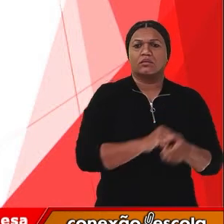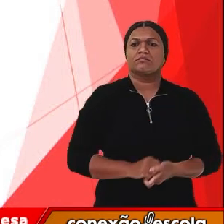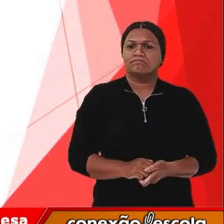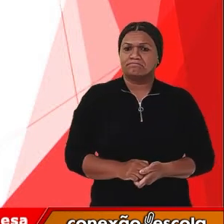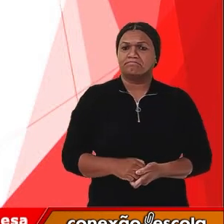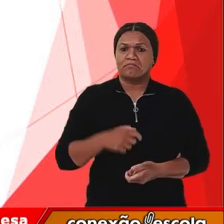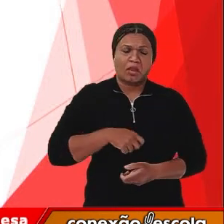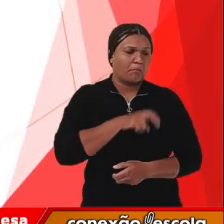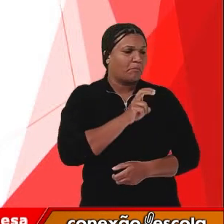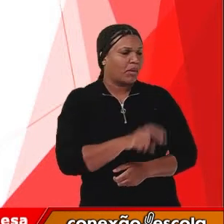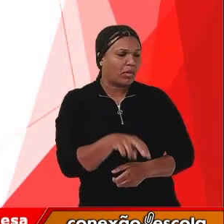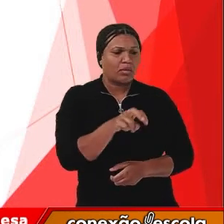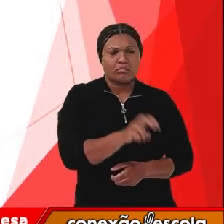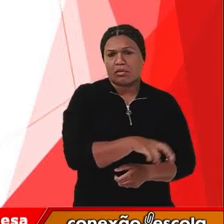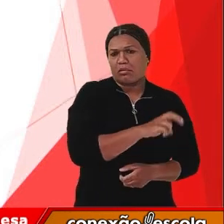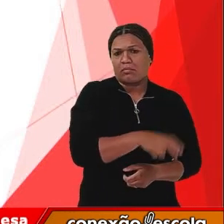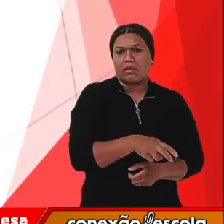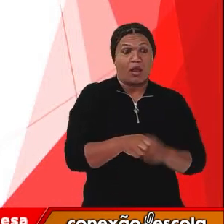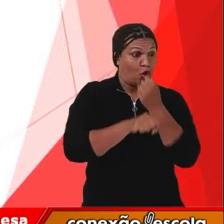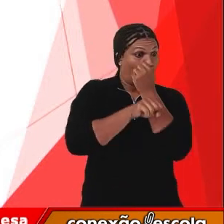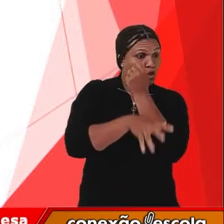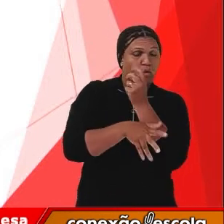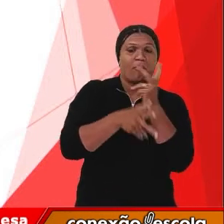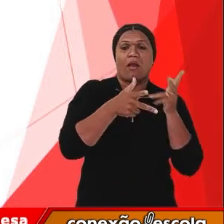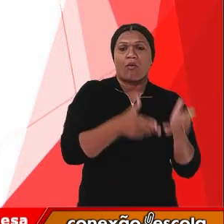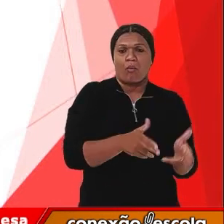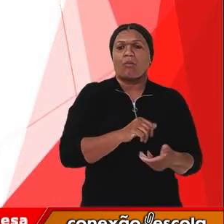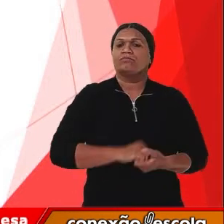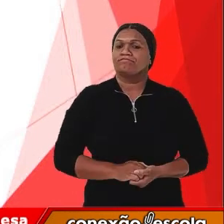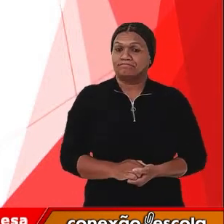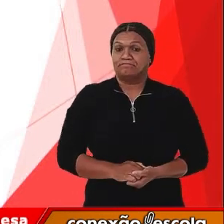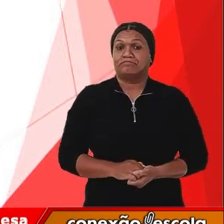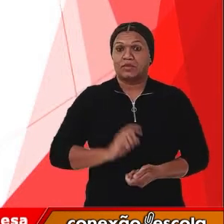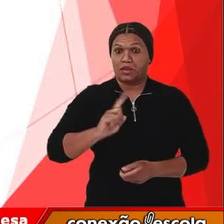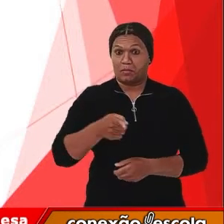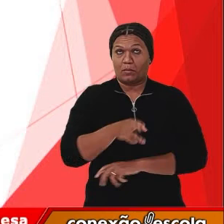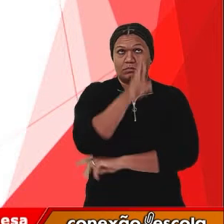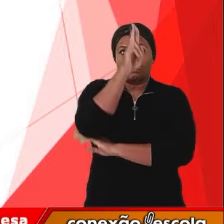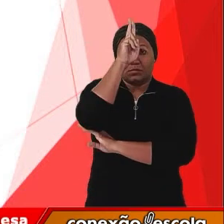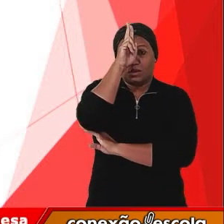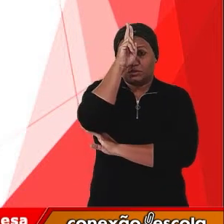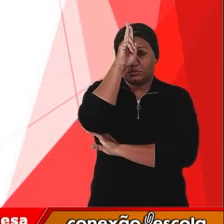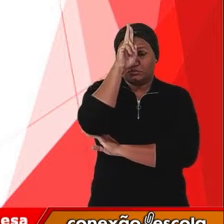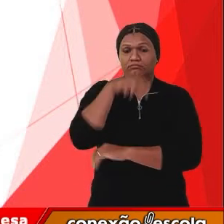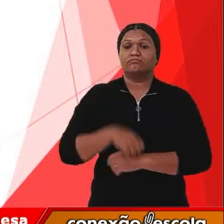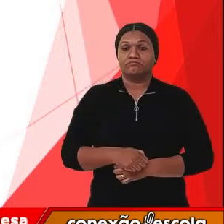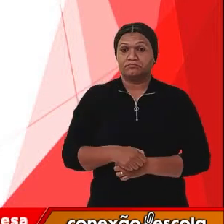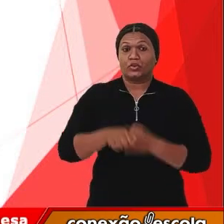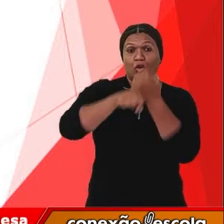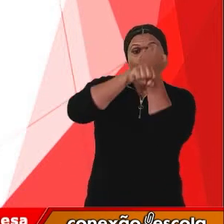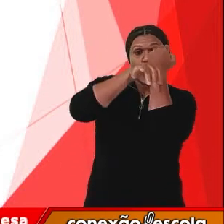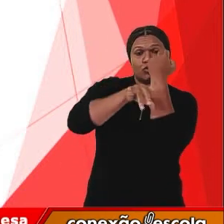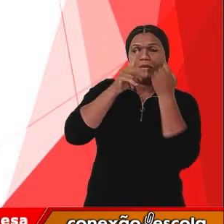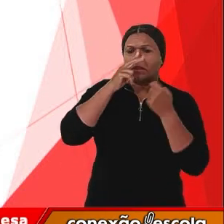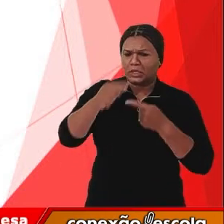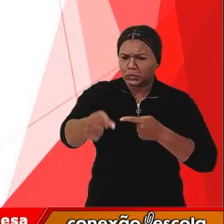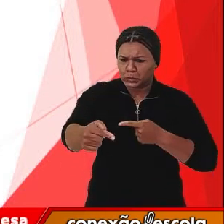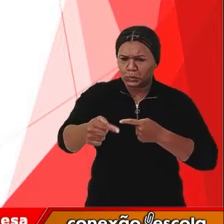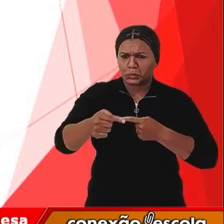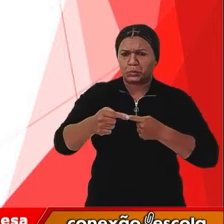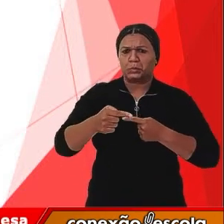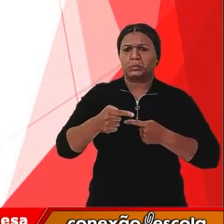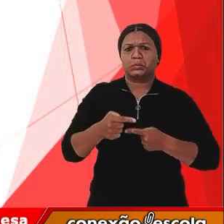Seguindo os meus passos e depois é meio-dia e a minha sombra fica do tamanho de quando eu era